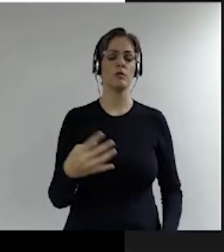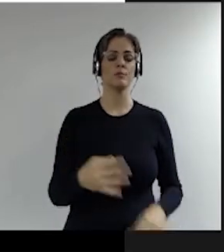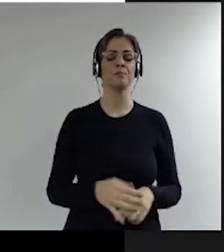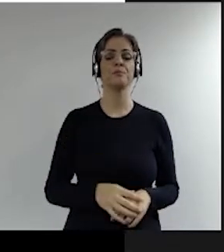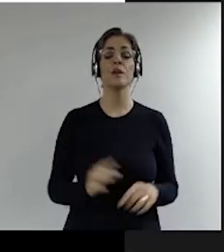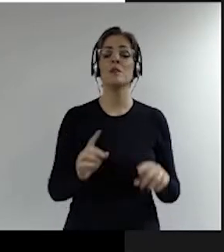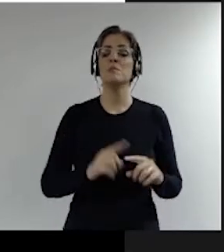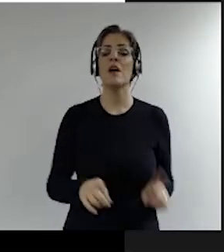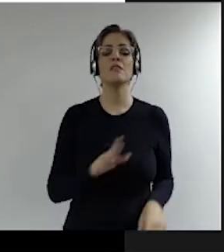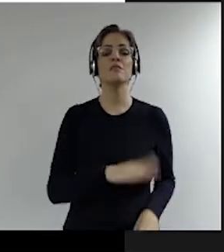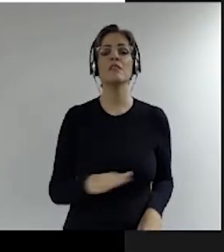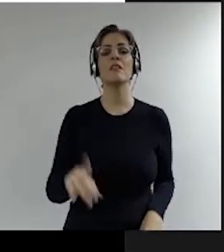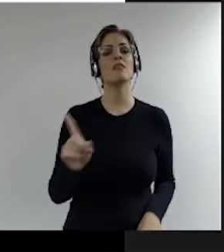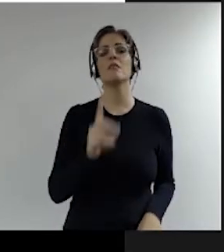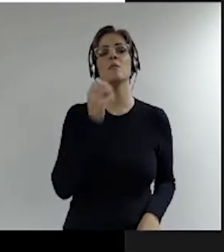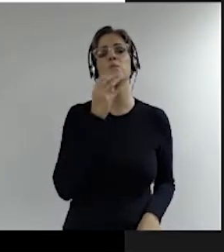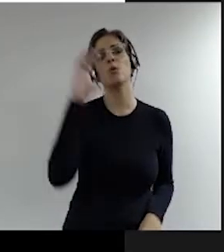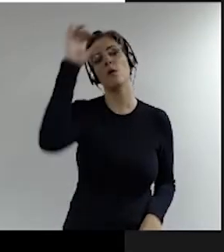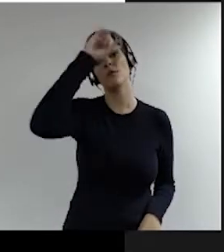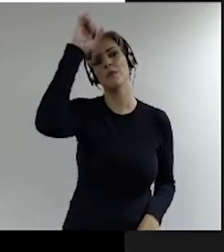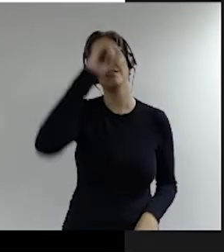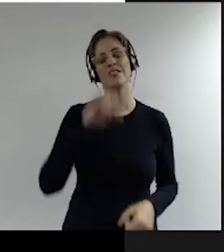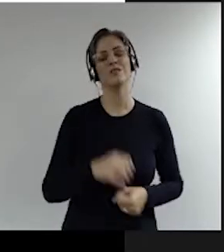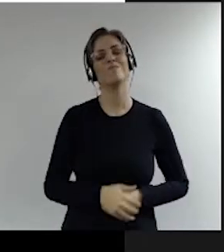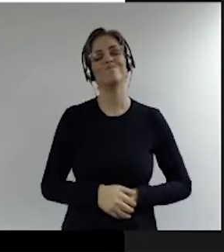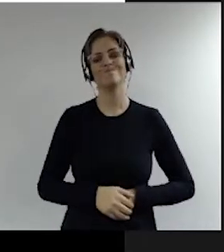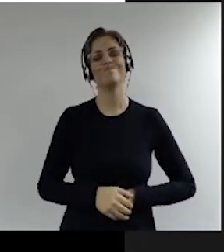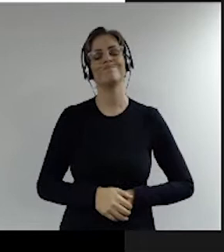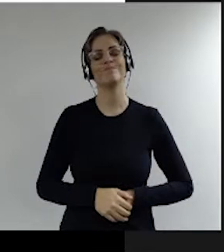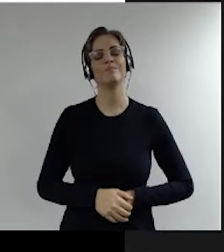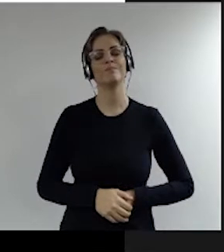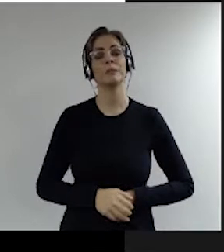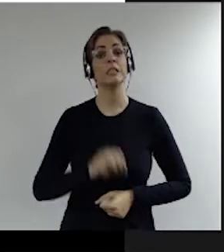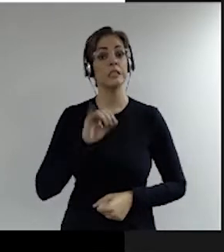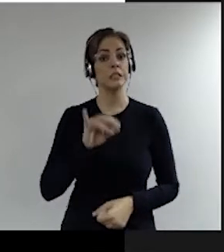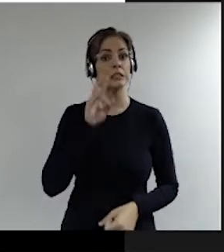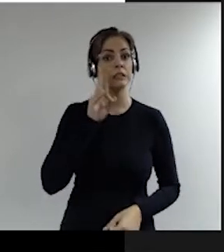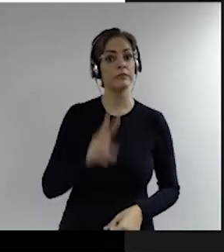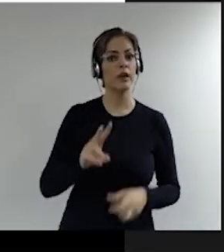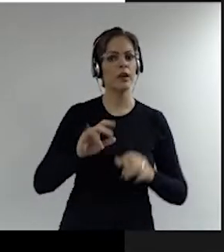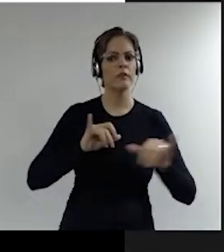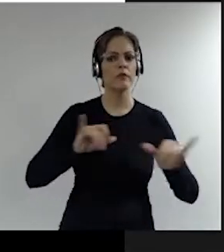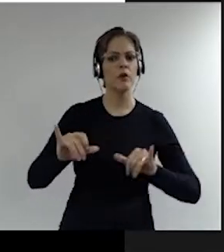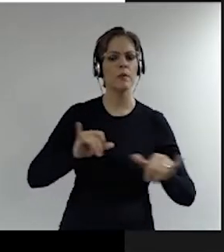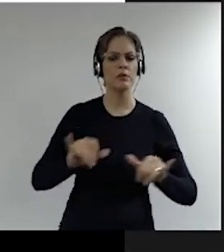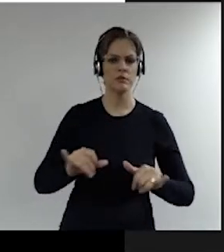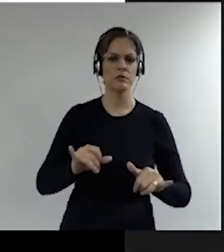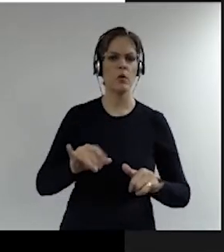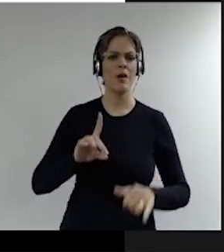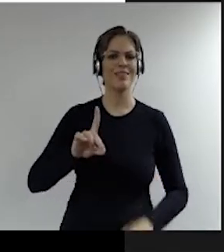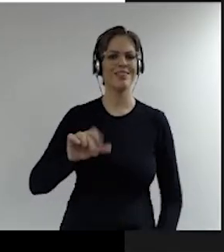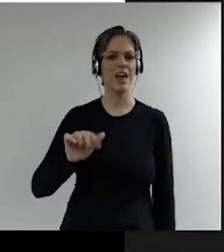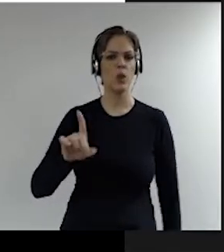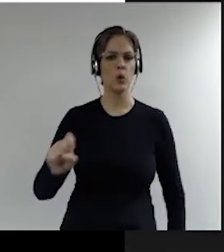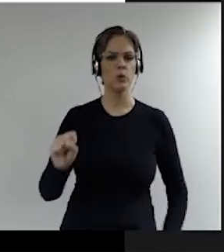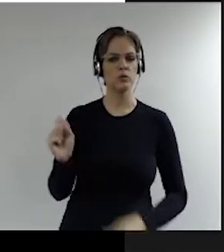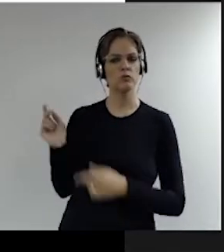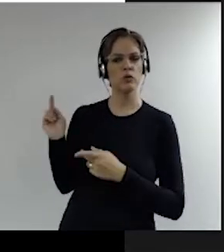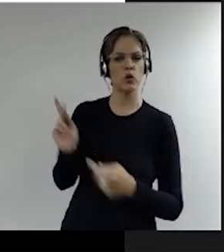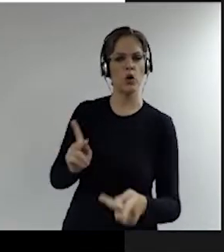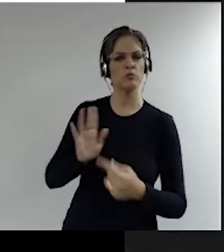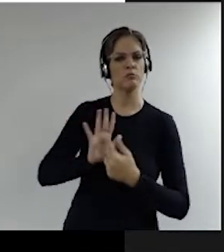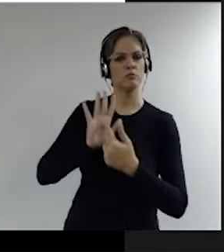aprendendo. E se a gente olhar para alguns dados que eu trouxe aqui, vai ficar ainda mais claro.